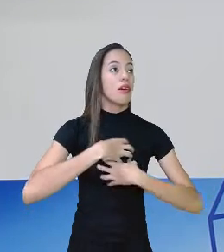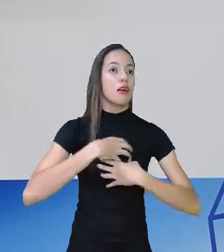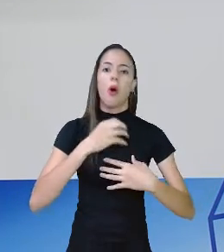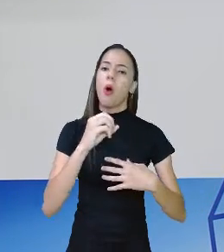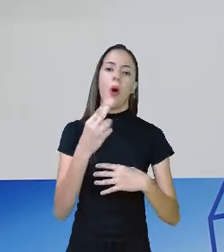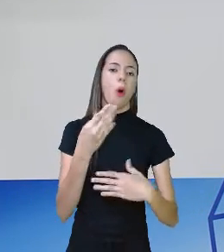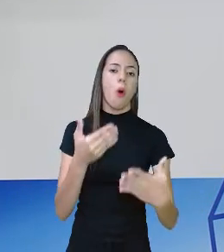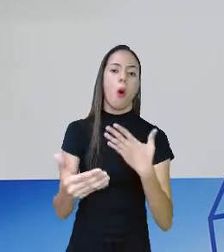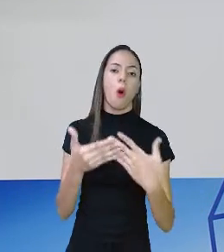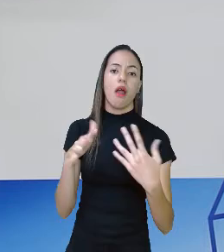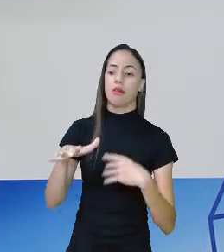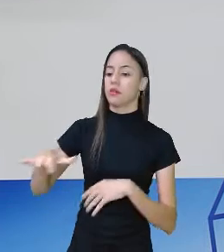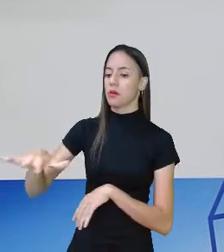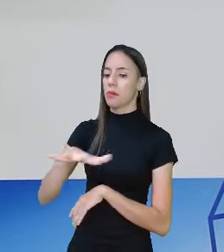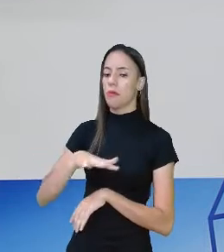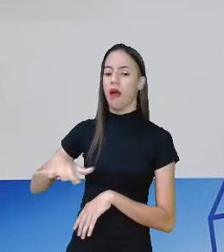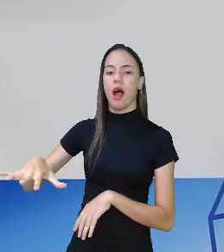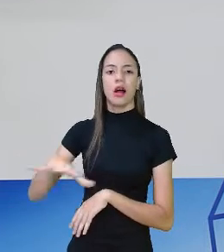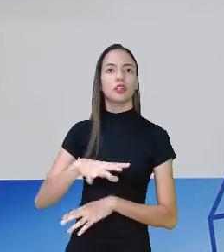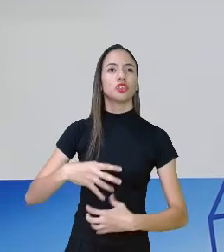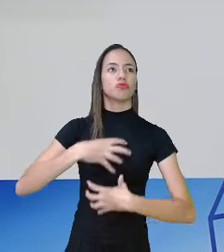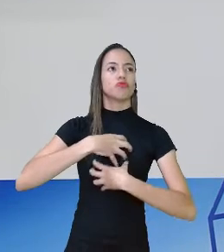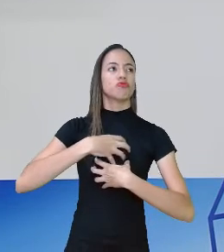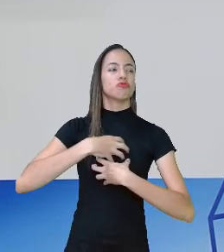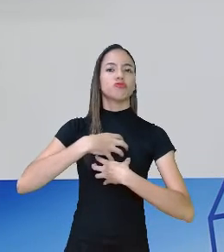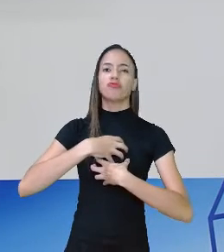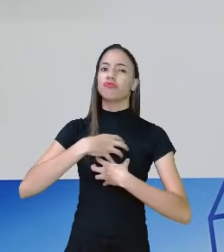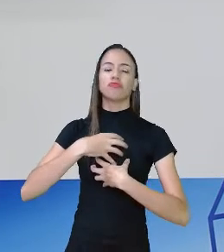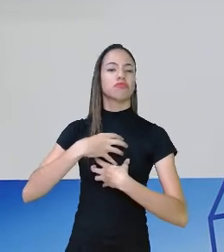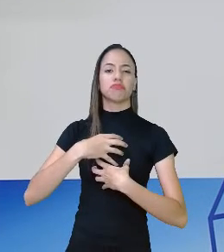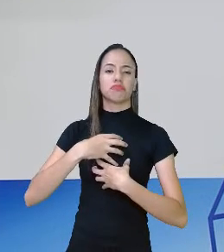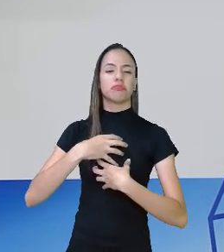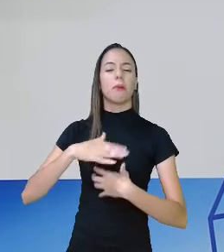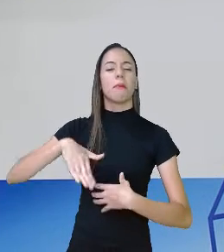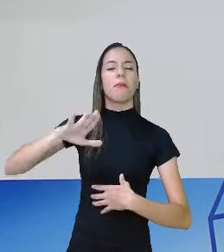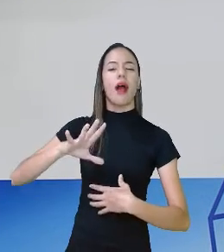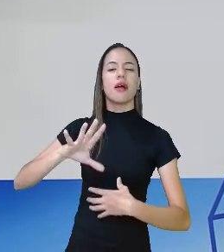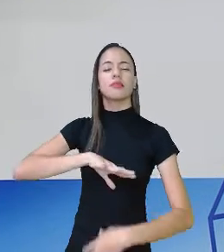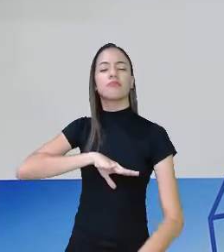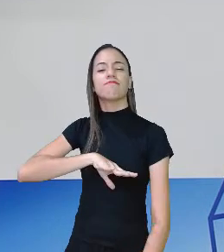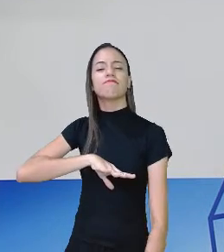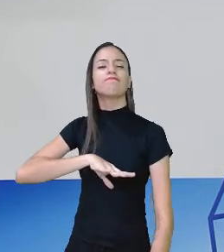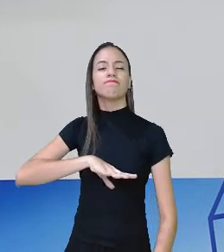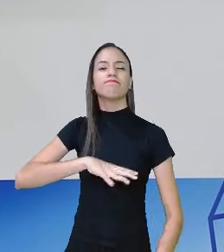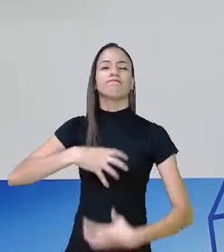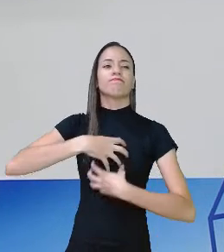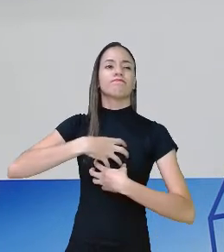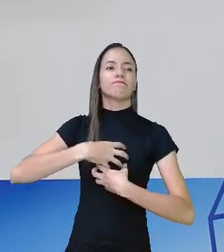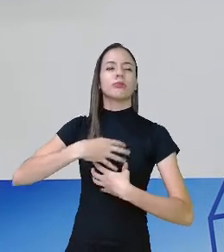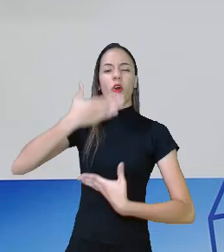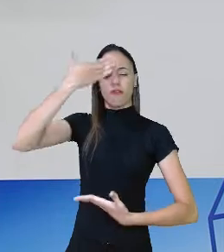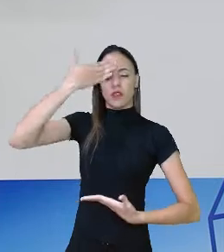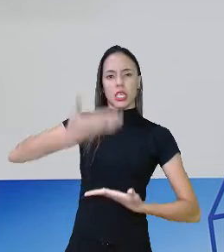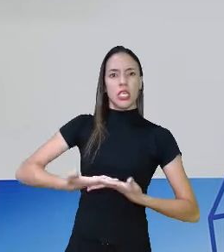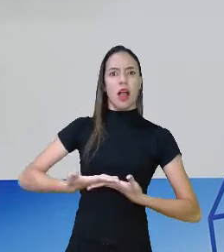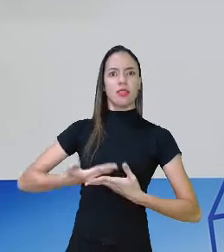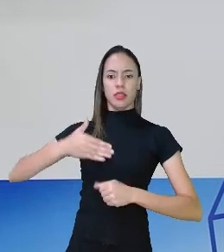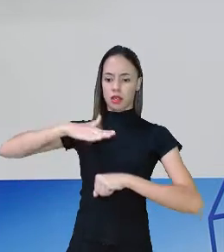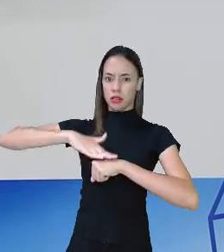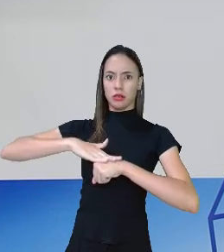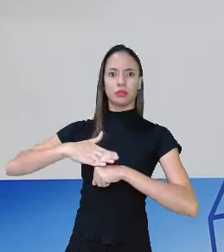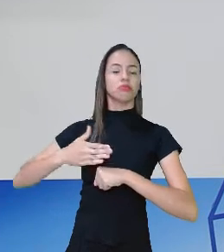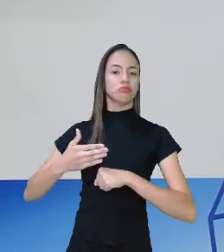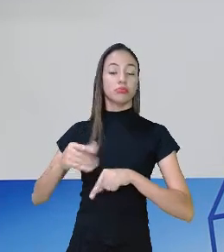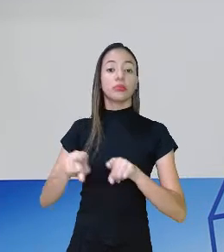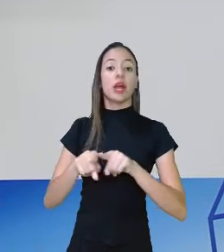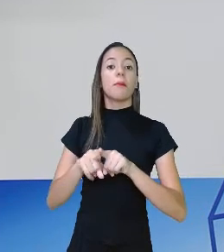qualquer espaço com outra desenvoltura, mais confiante, vai estar criando vínculos e